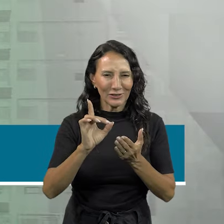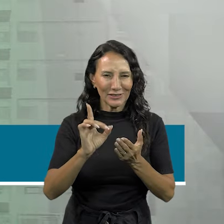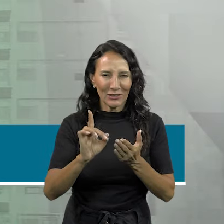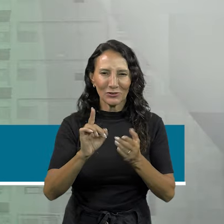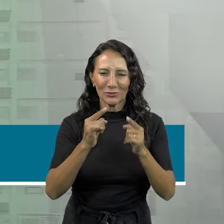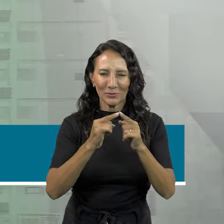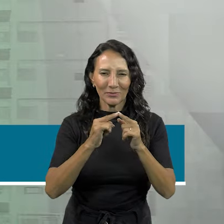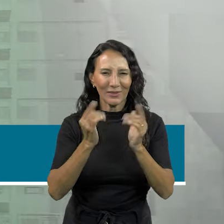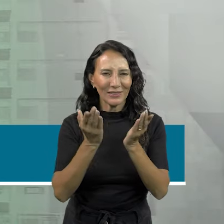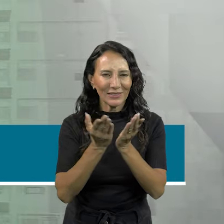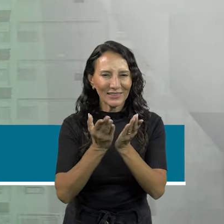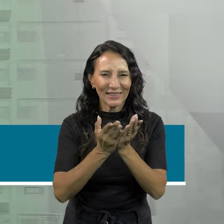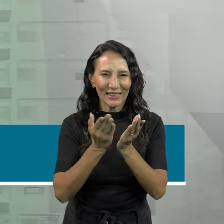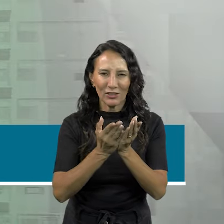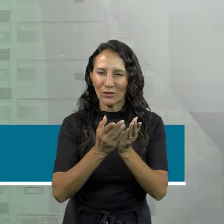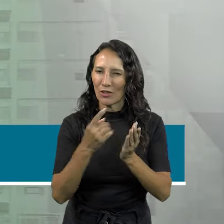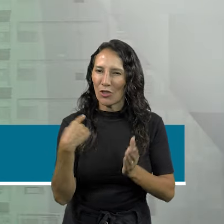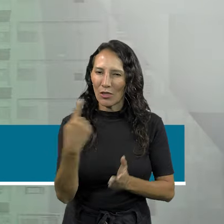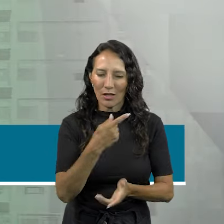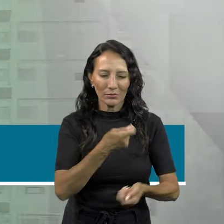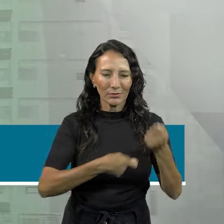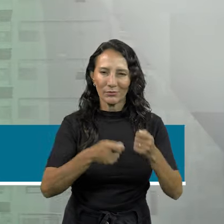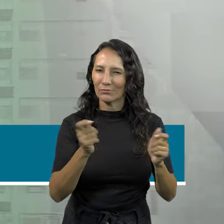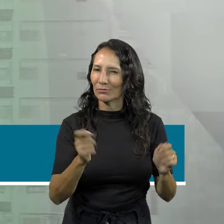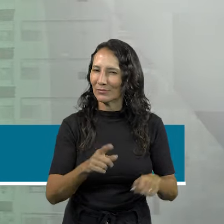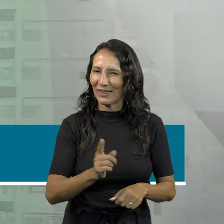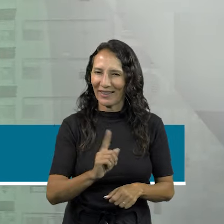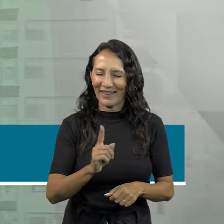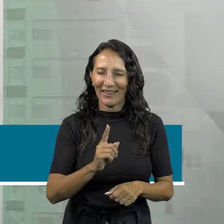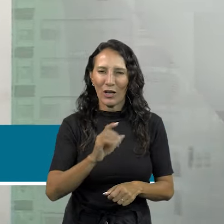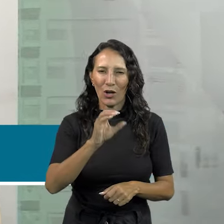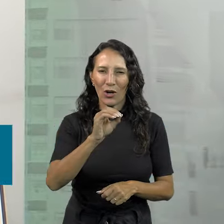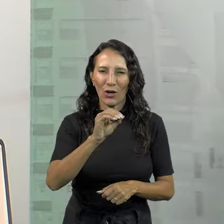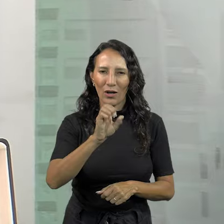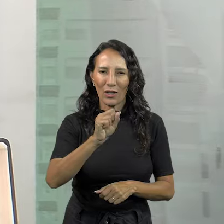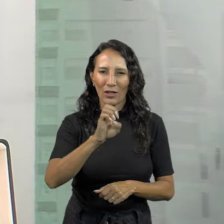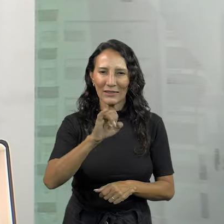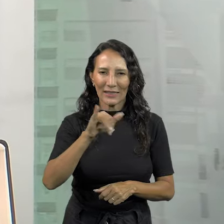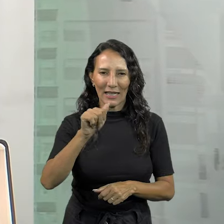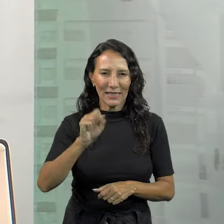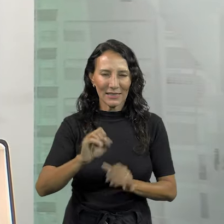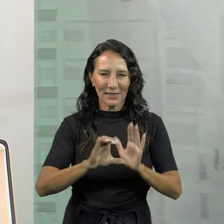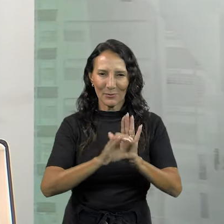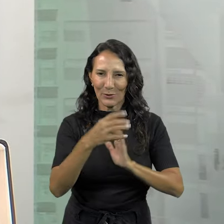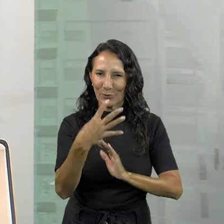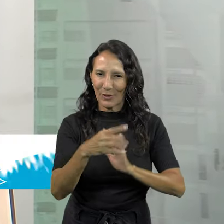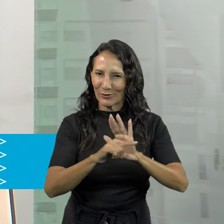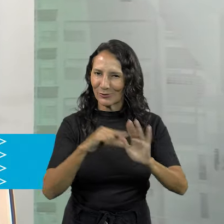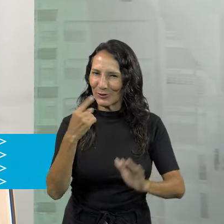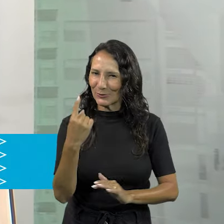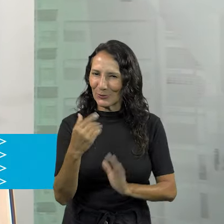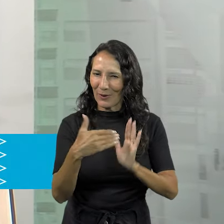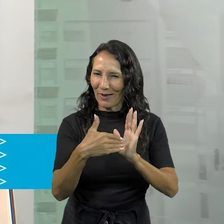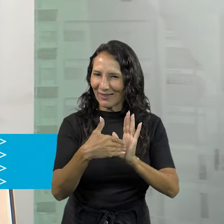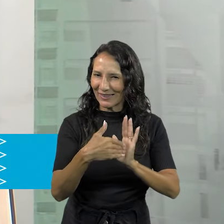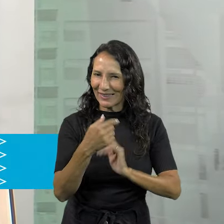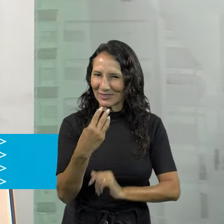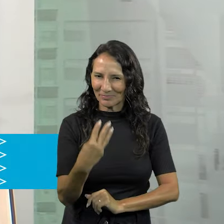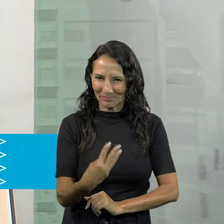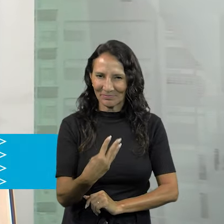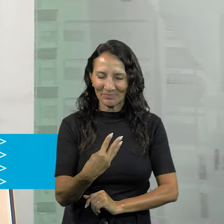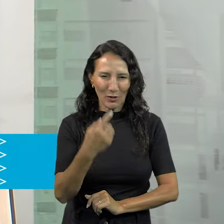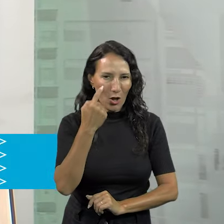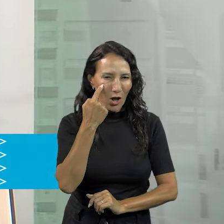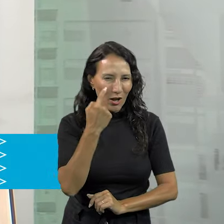princípios inegociáveis. E essa palavra se encontra no livro de Oseias, capítulo 4, do verso 1 até o verso